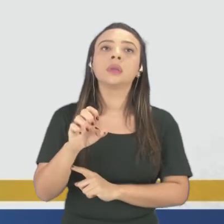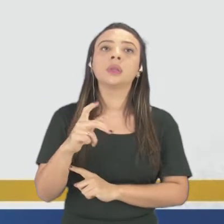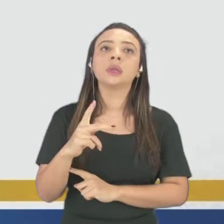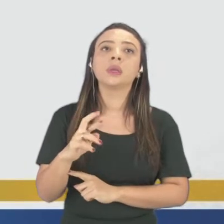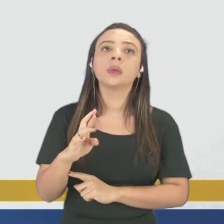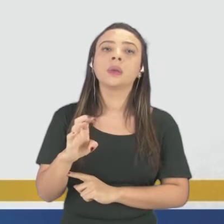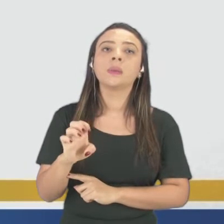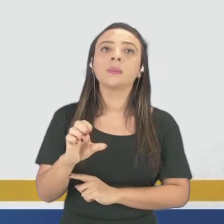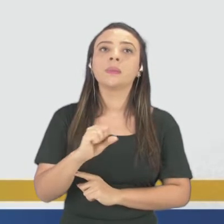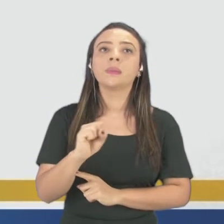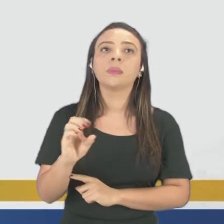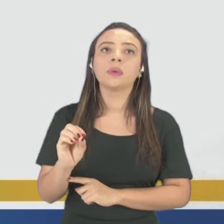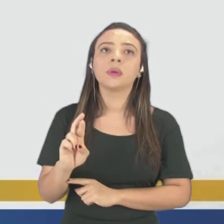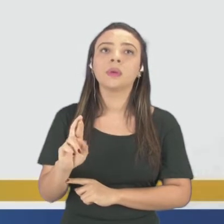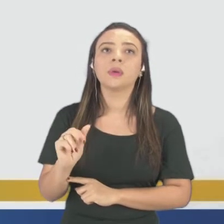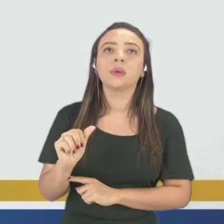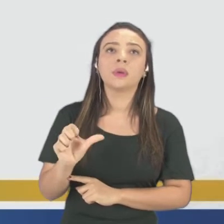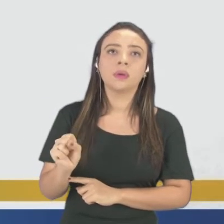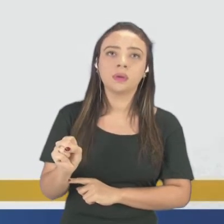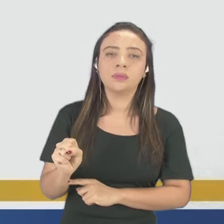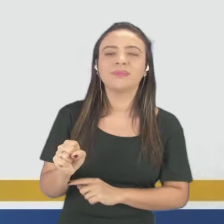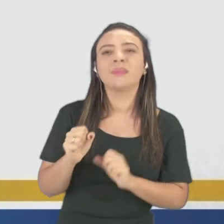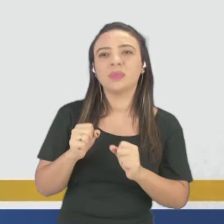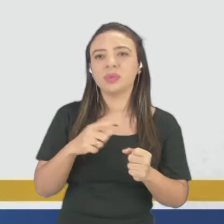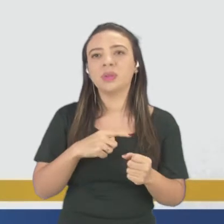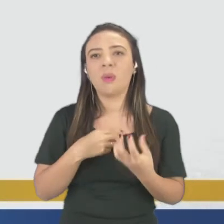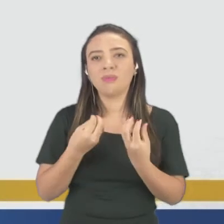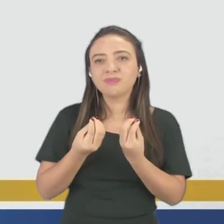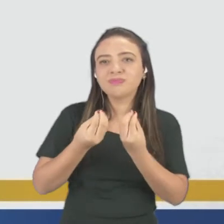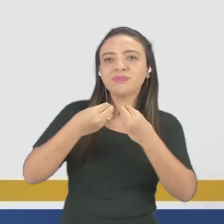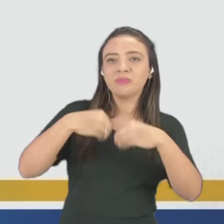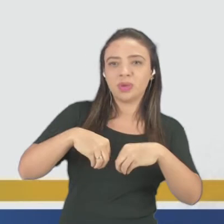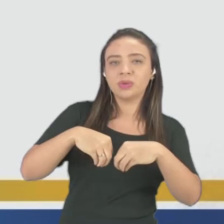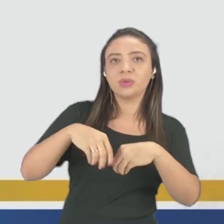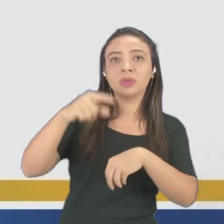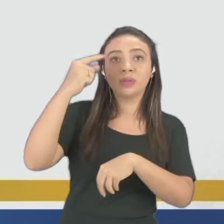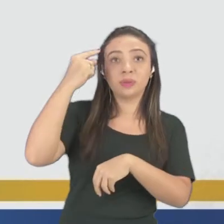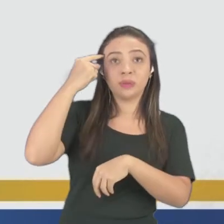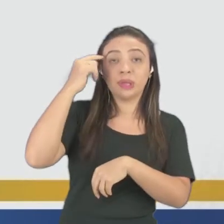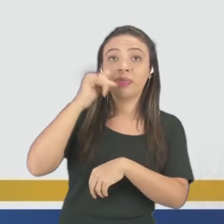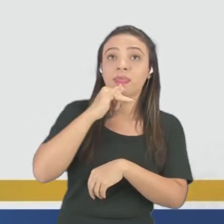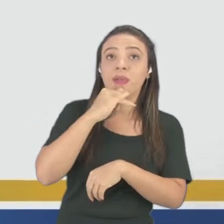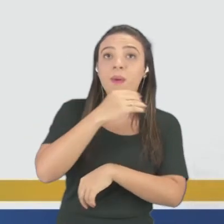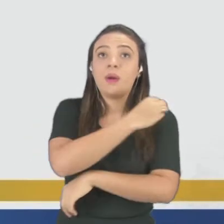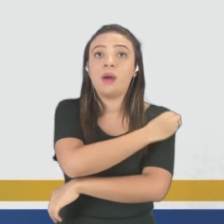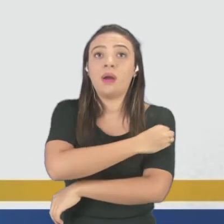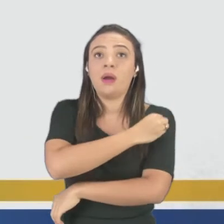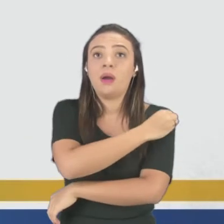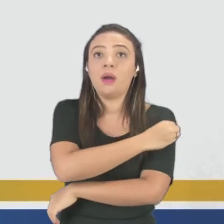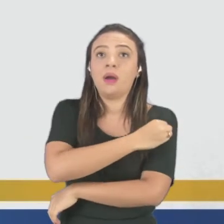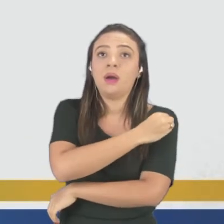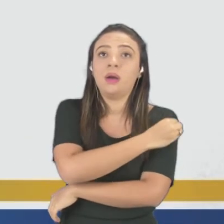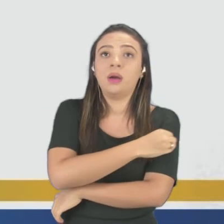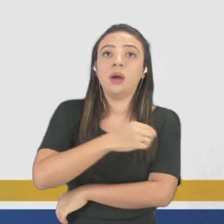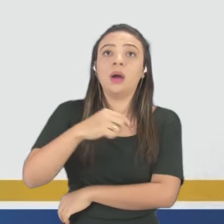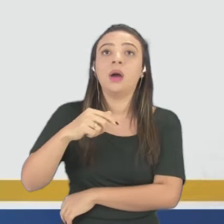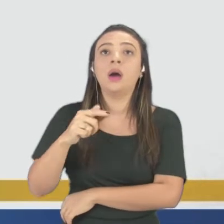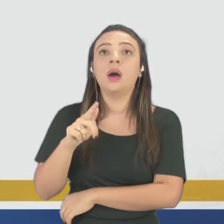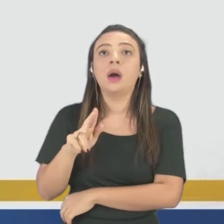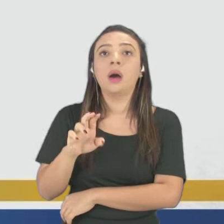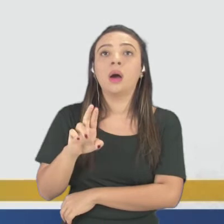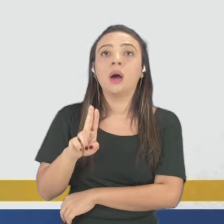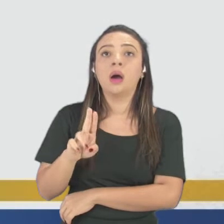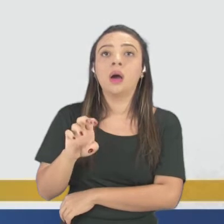unidade do sistema nervoso atuando em receptores neurotransmissores específicos os exemplos álcool aguenta